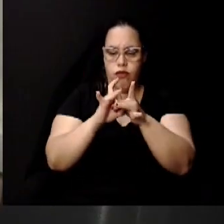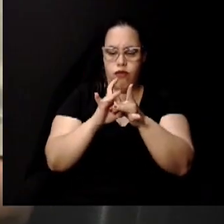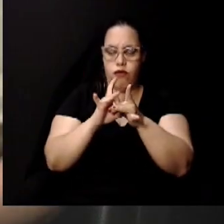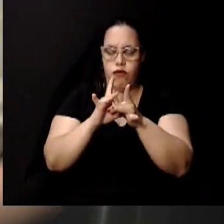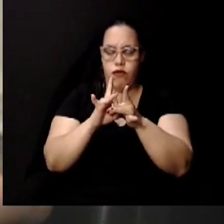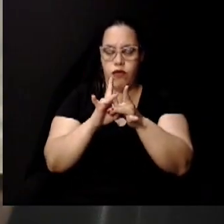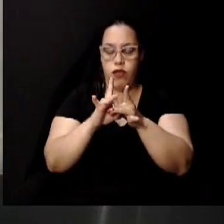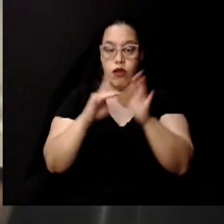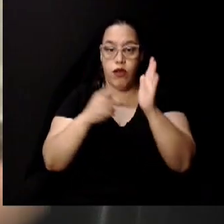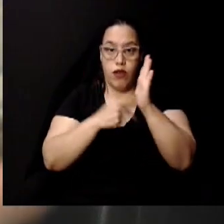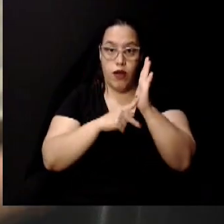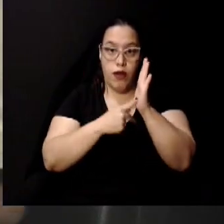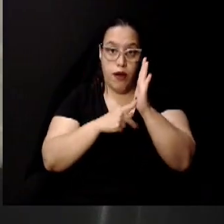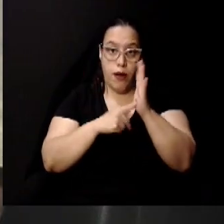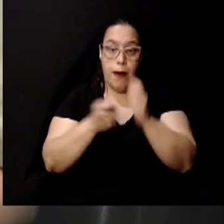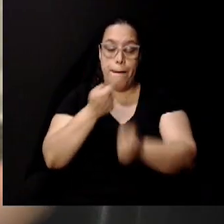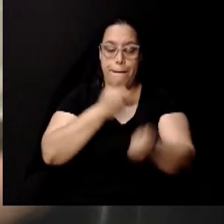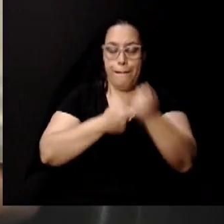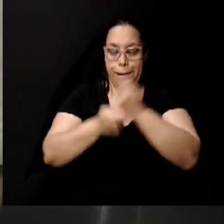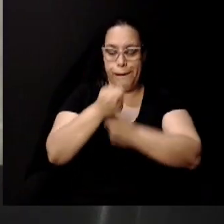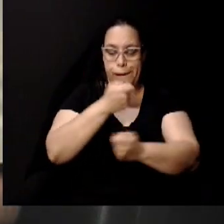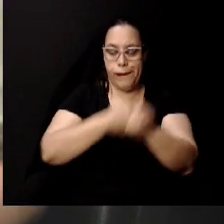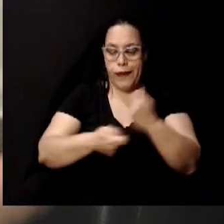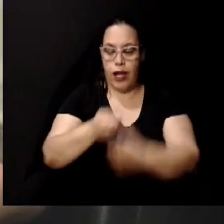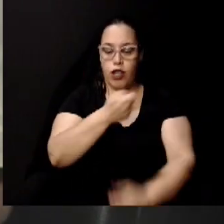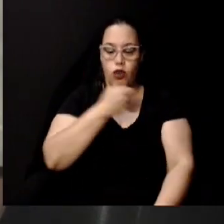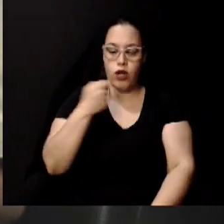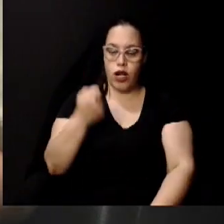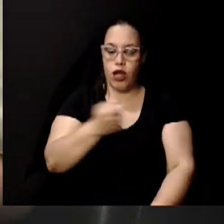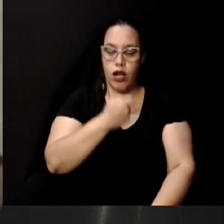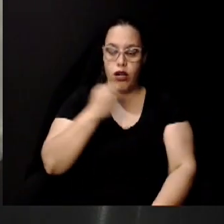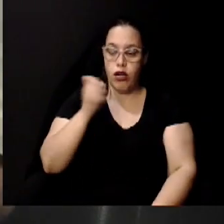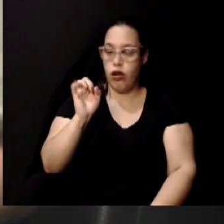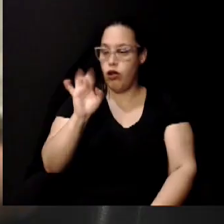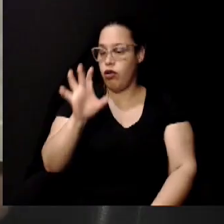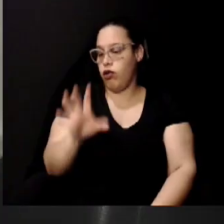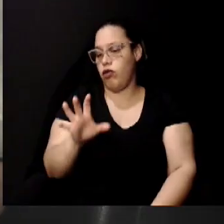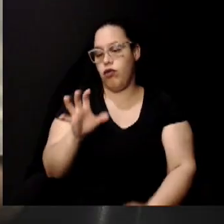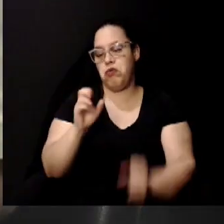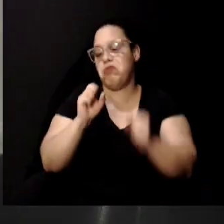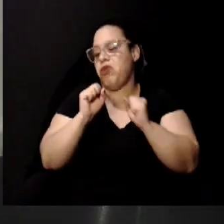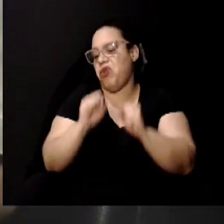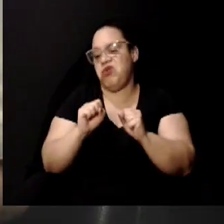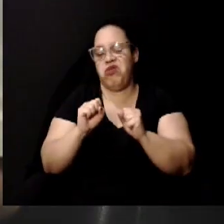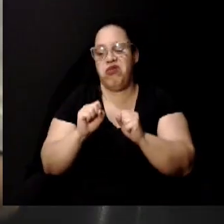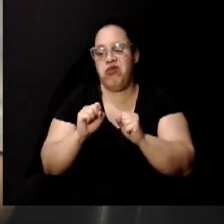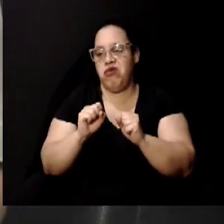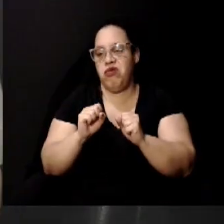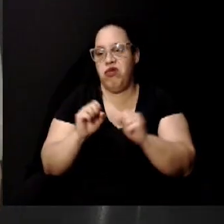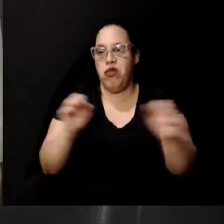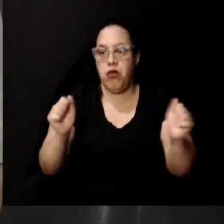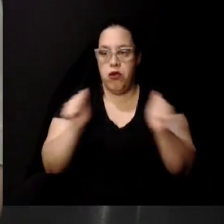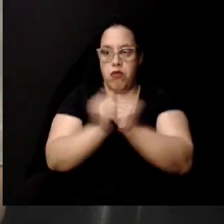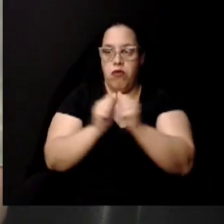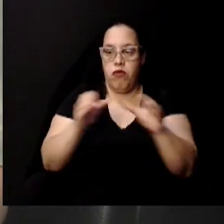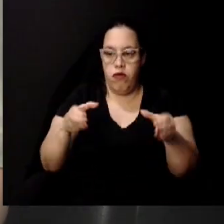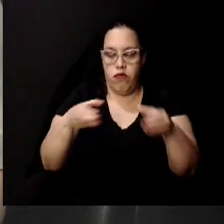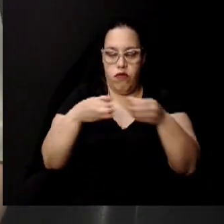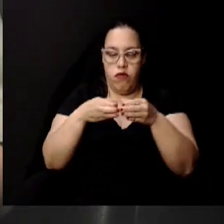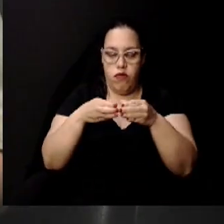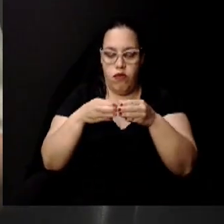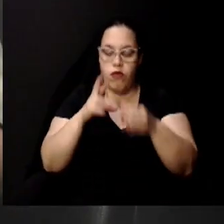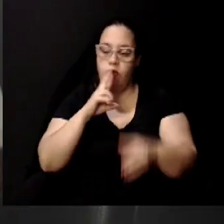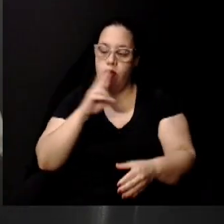sindicatos, associações, porque é só isso que pode dar, é na base do coletivo que você vai... As soluções são